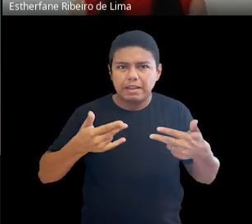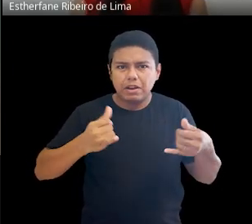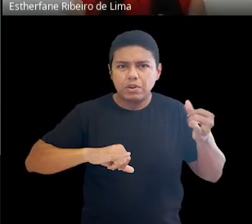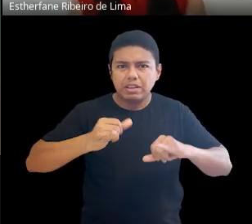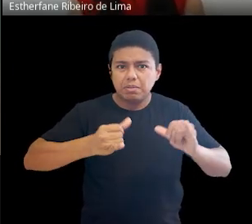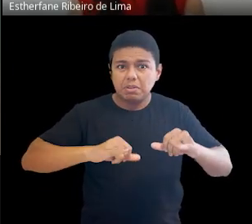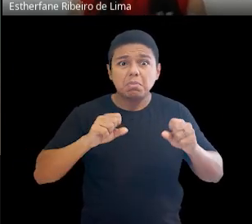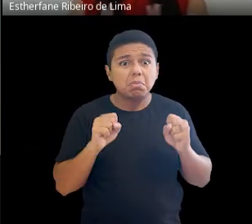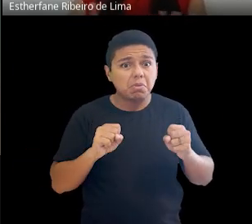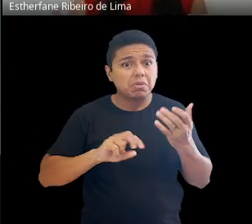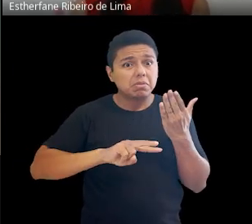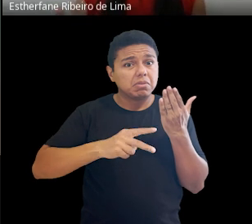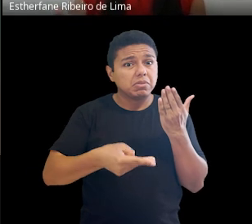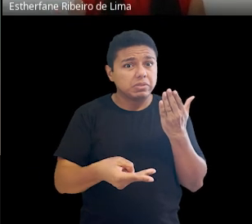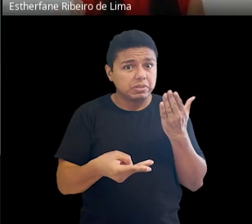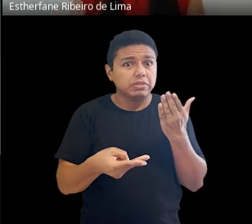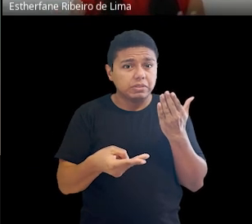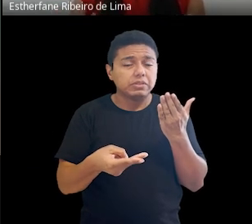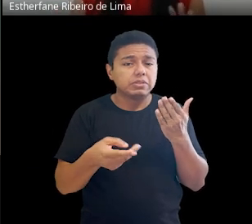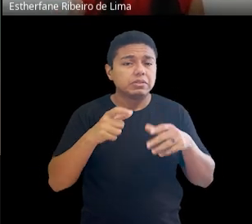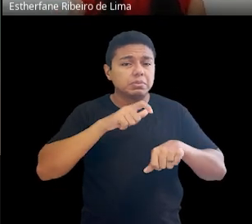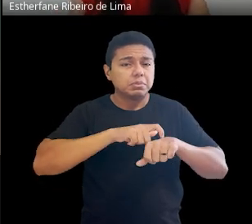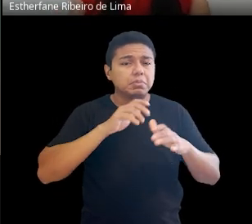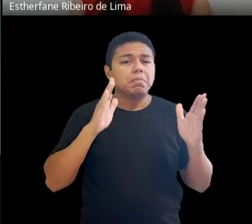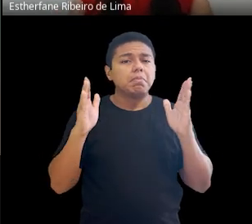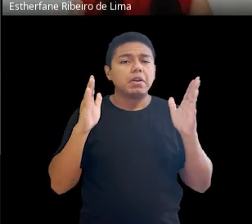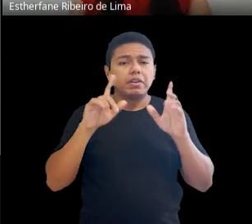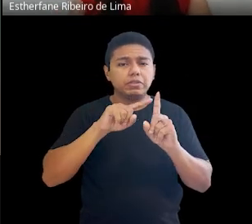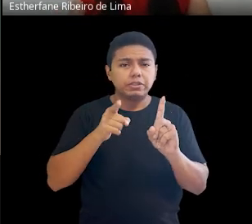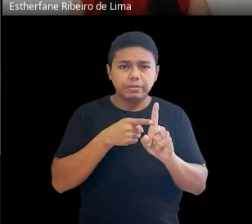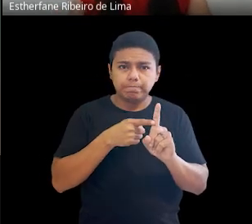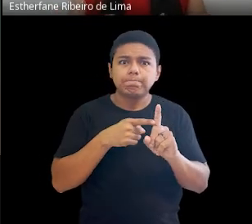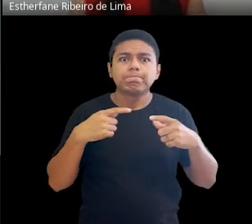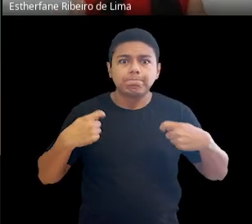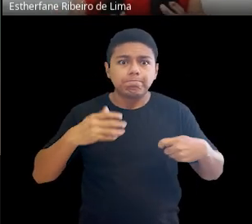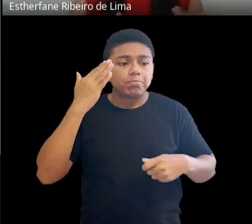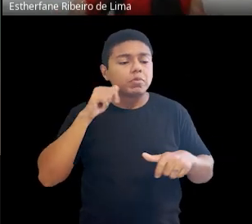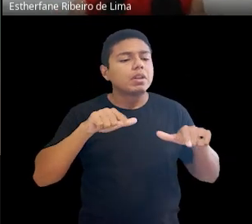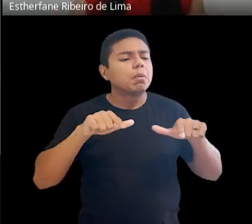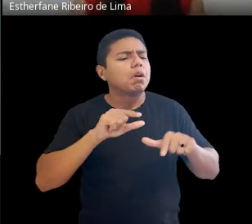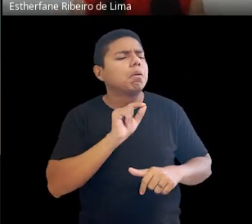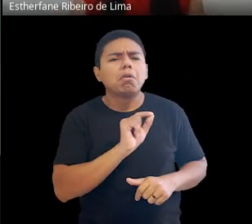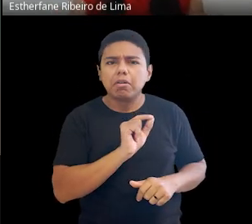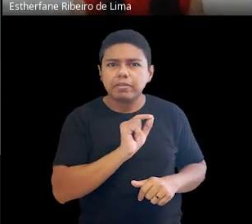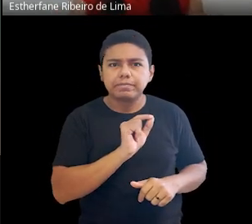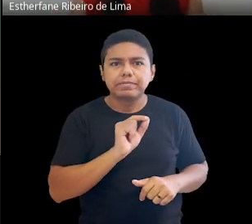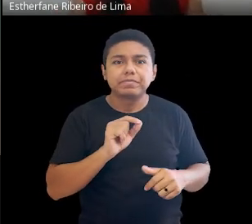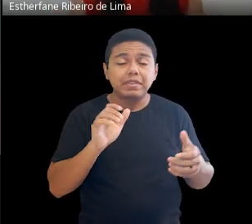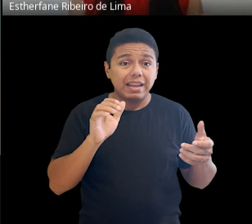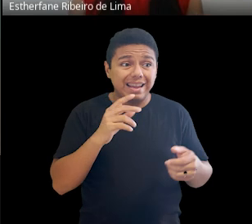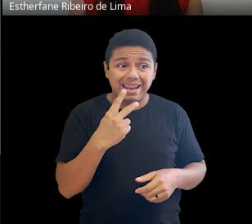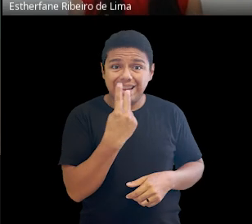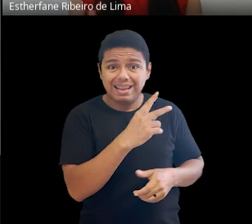podem levar a alguma complicação, né, durante essa gestação. Então, é sempre importante saber da ocupação. Nessa situação conjugal,